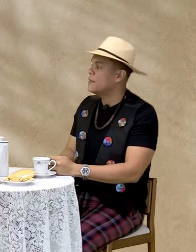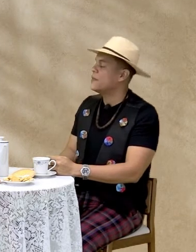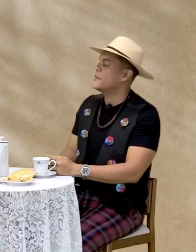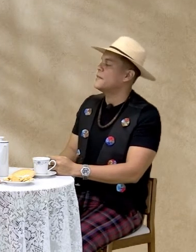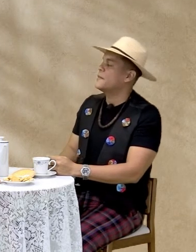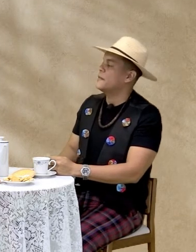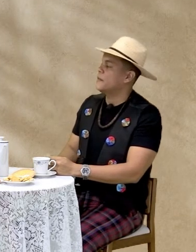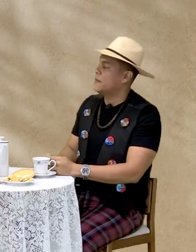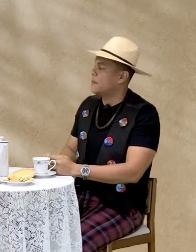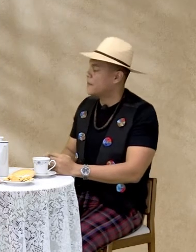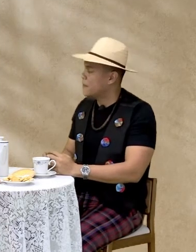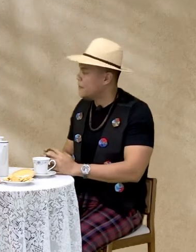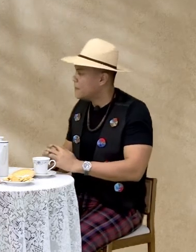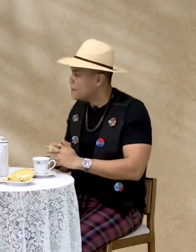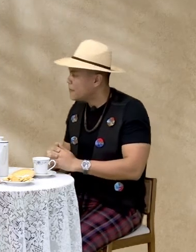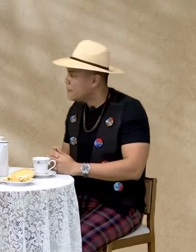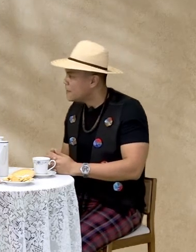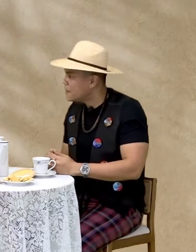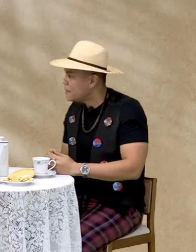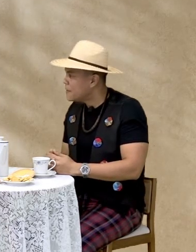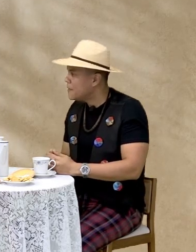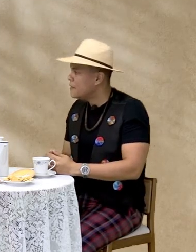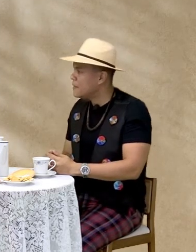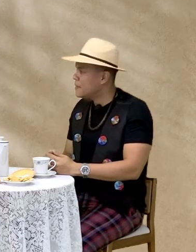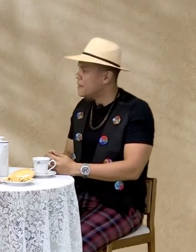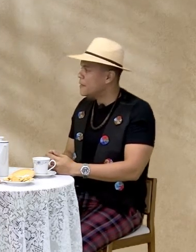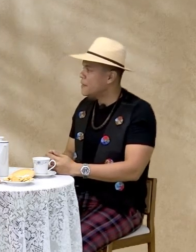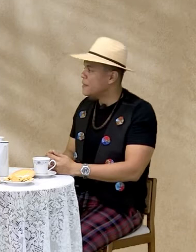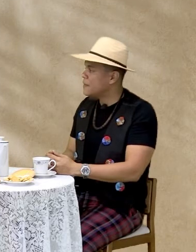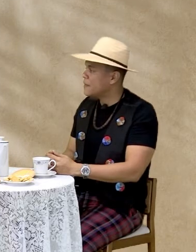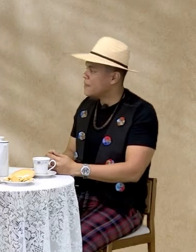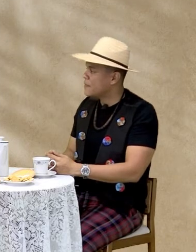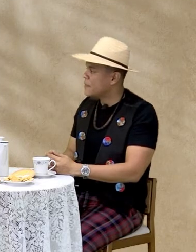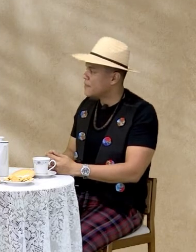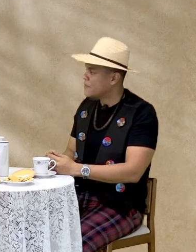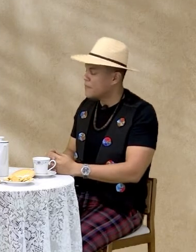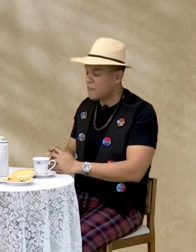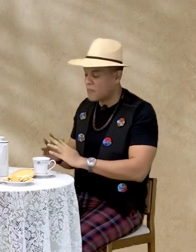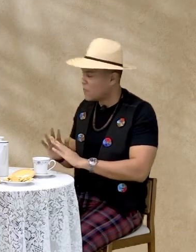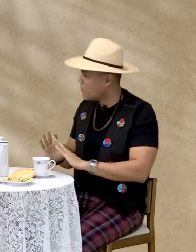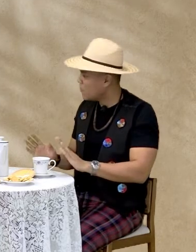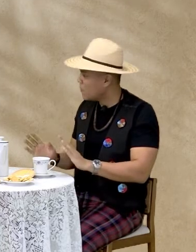e saiu, ó, pensando em tudo que tinha feito. E conta que desde